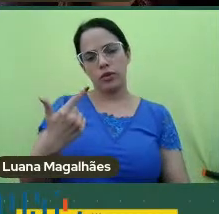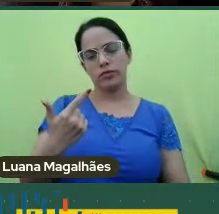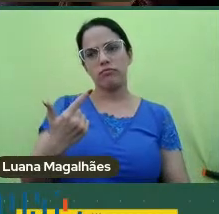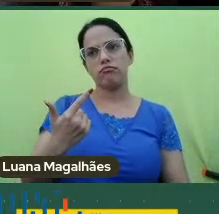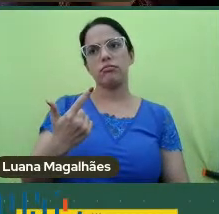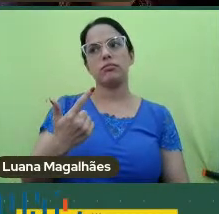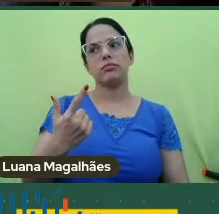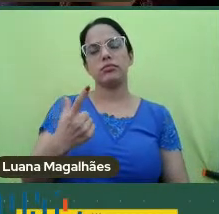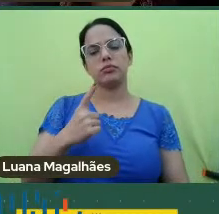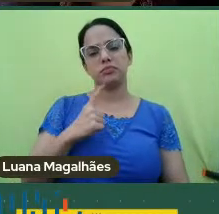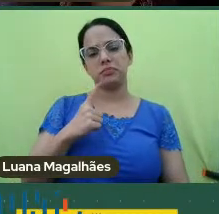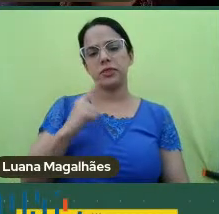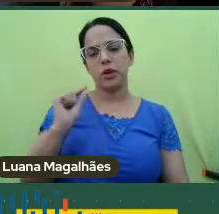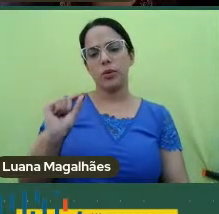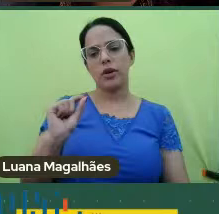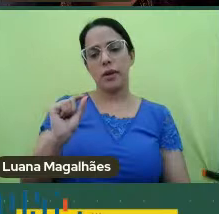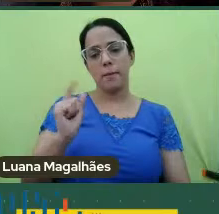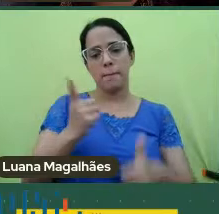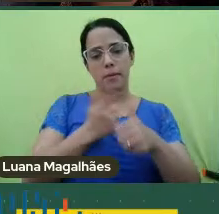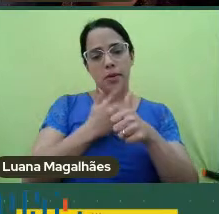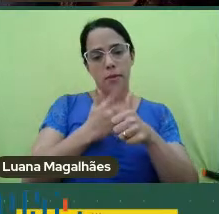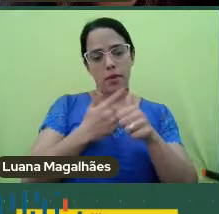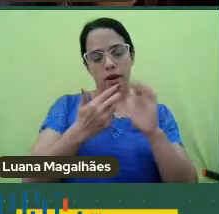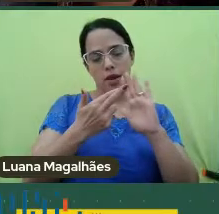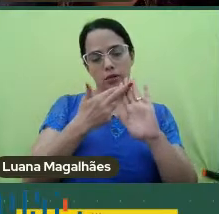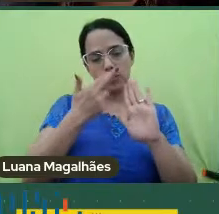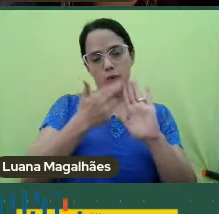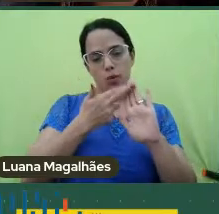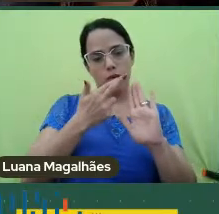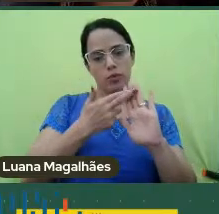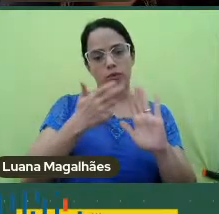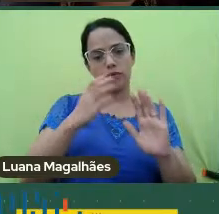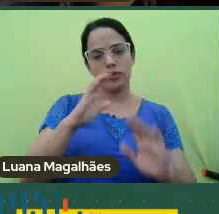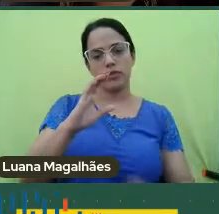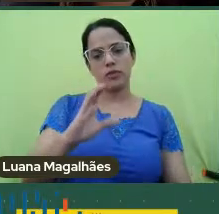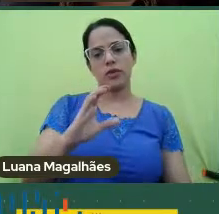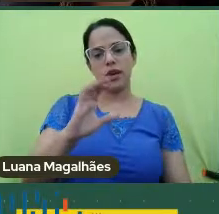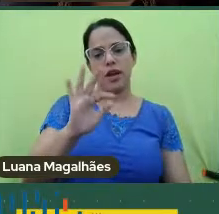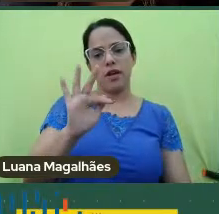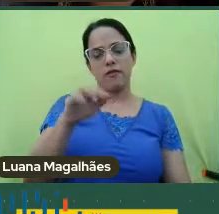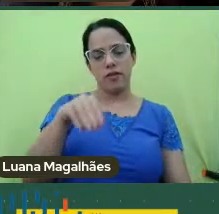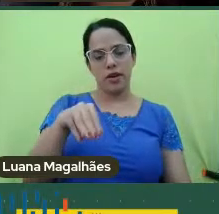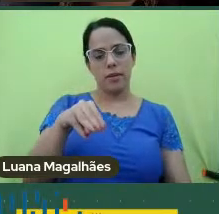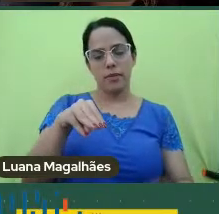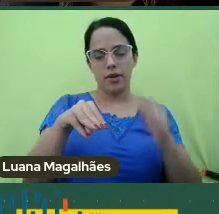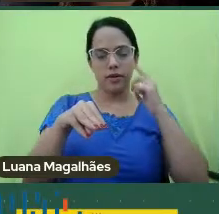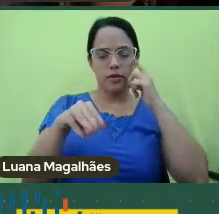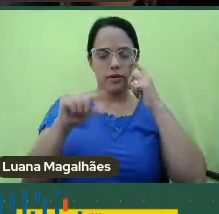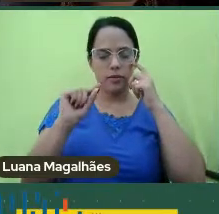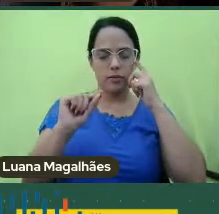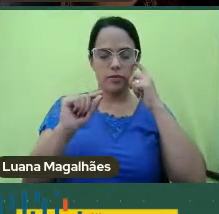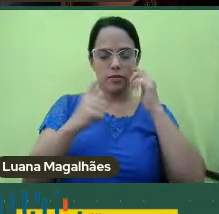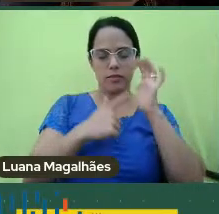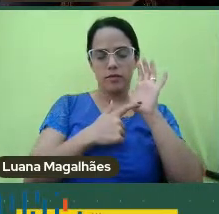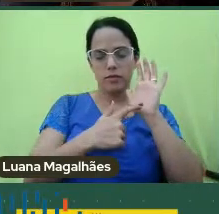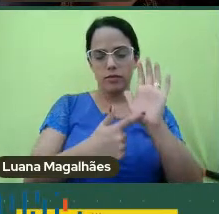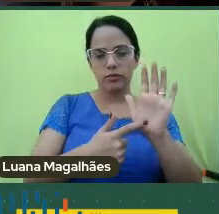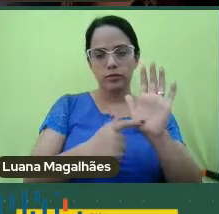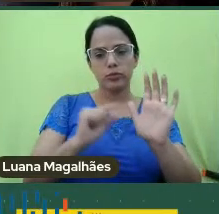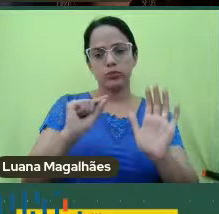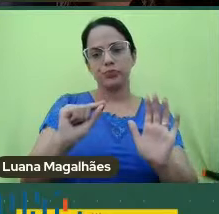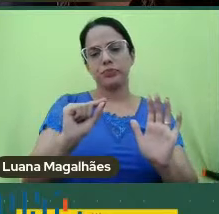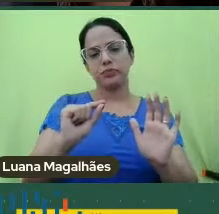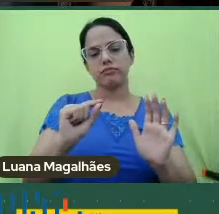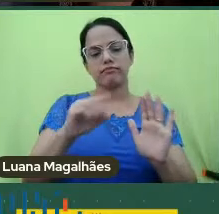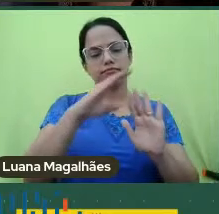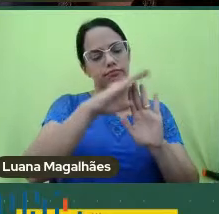a primeira resolução aí do CFM, que vai definir o prontuário médico